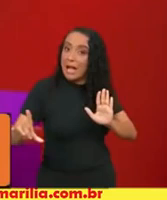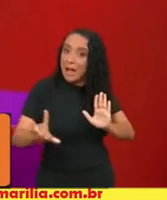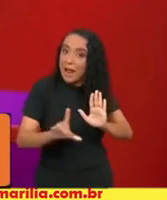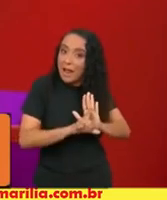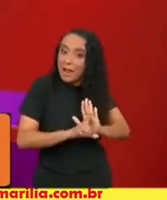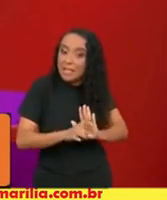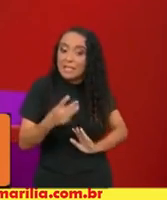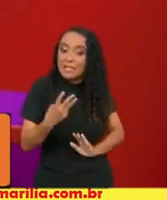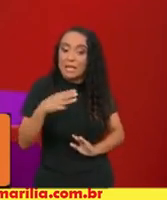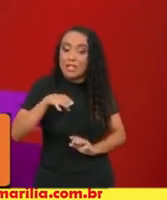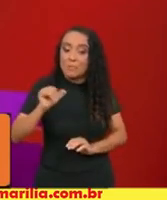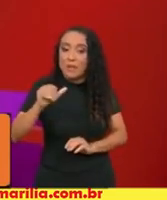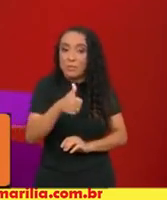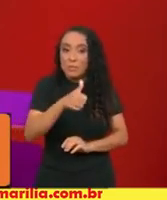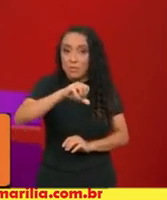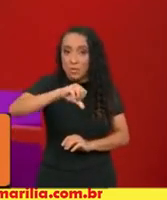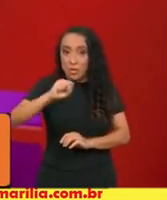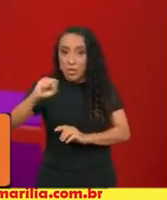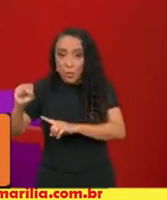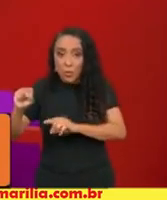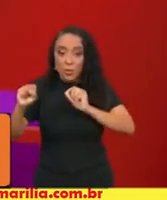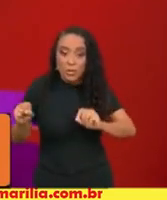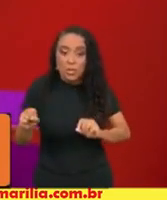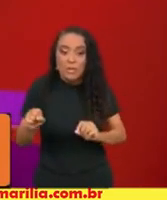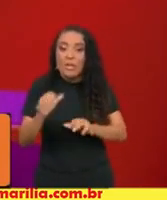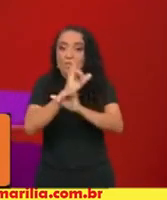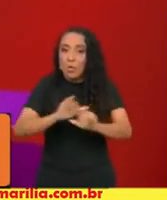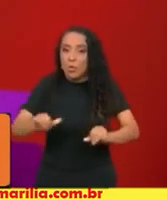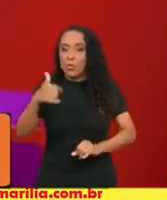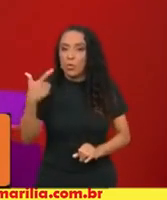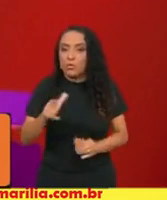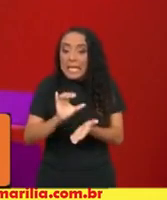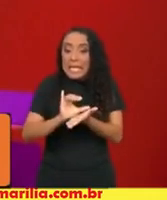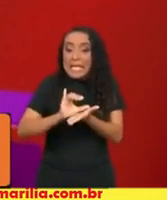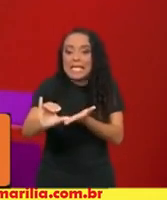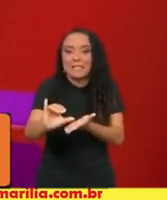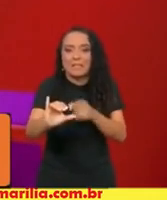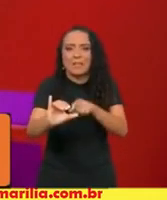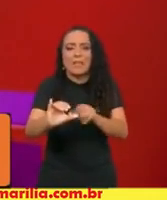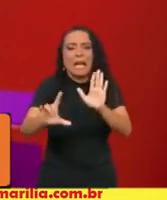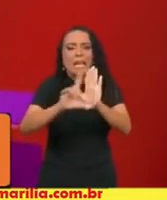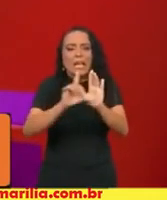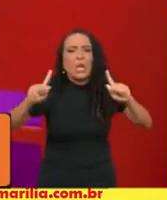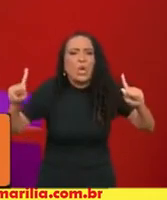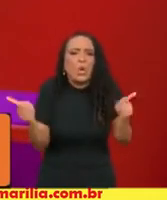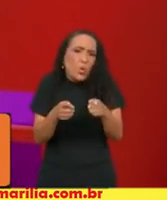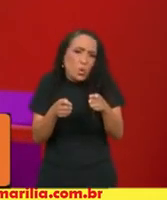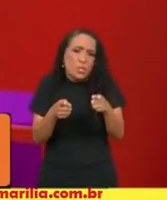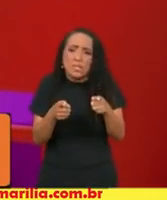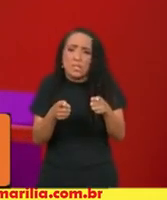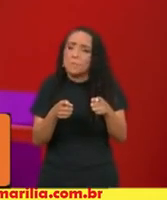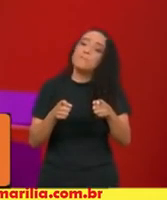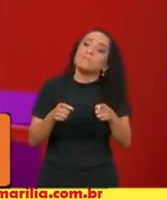de 3 de maio de 1888 dissesse que não haveria indenização, e é isso, é uma lei muito curta, né? Fica extinta a partir de hoje a escravidão